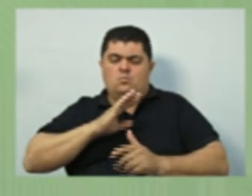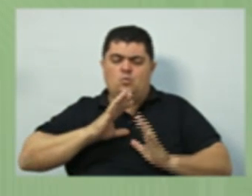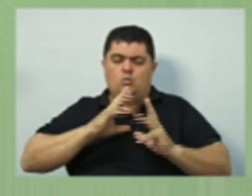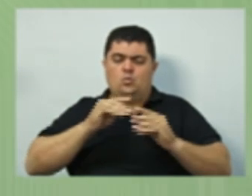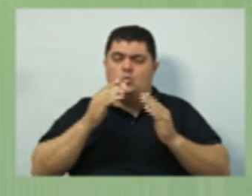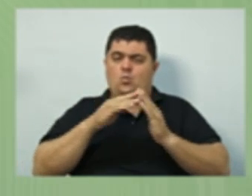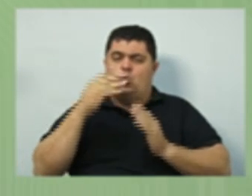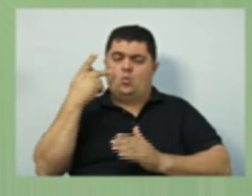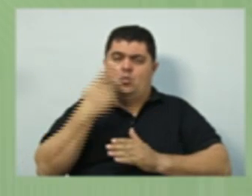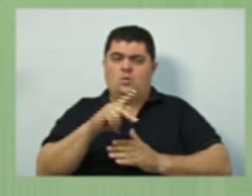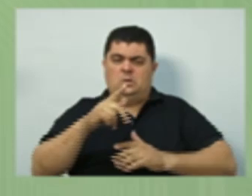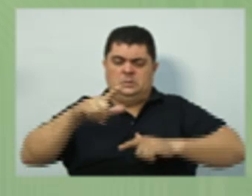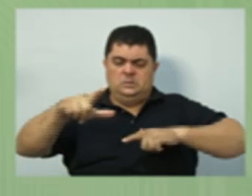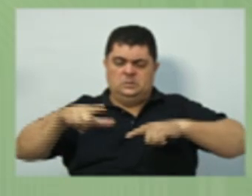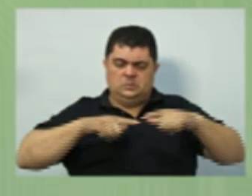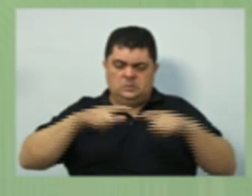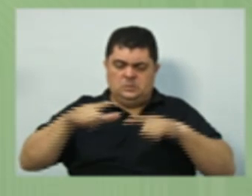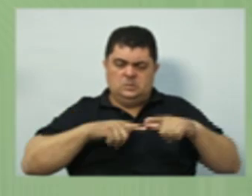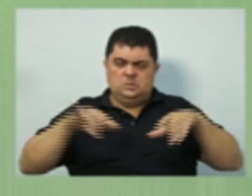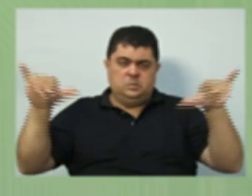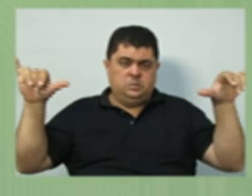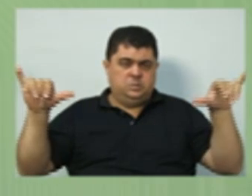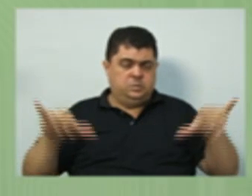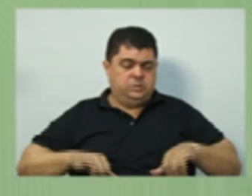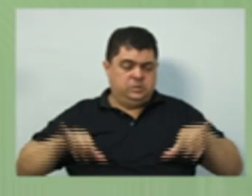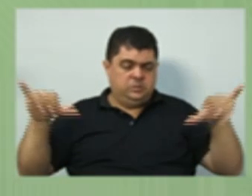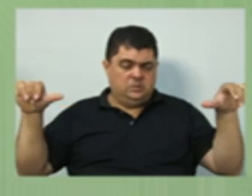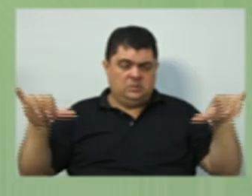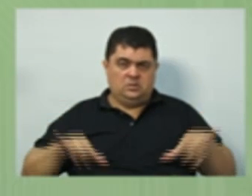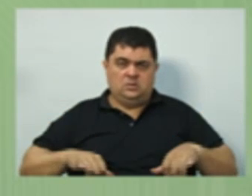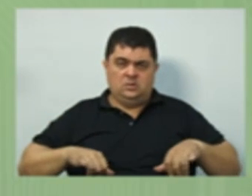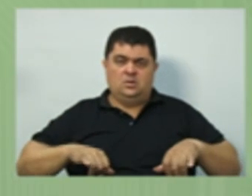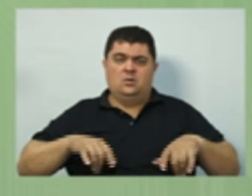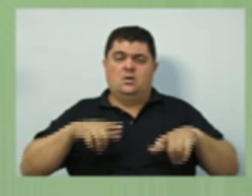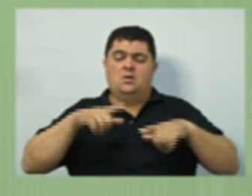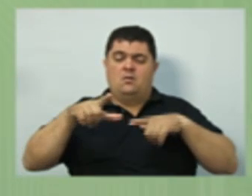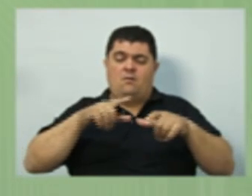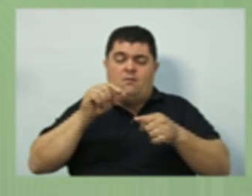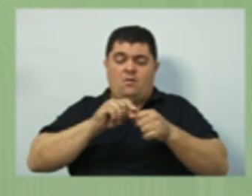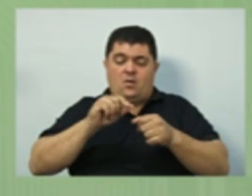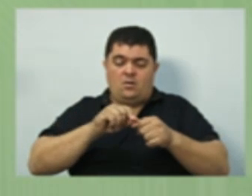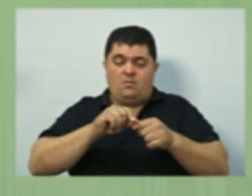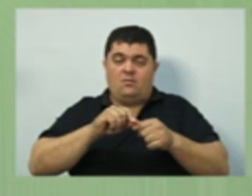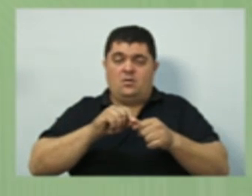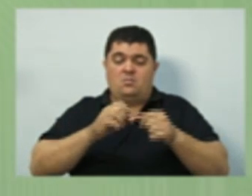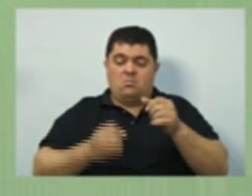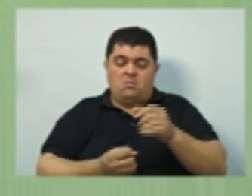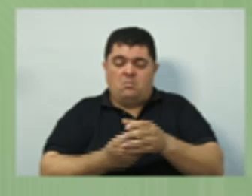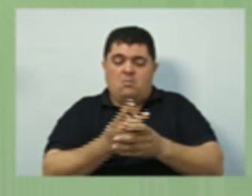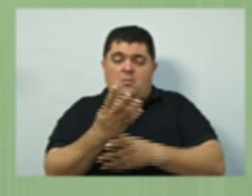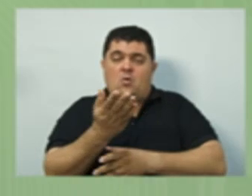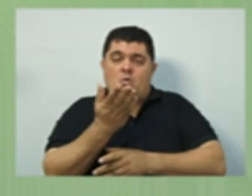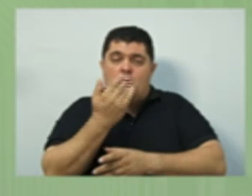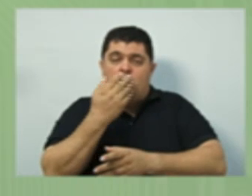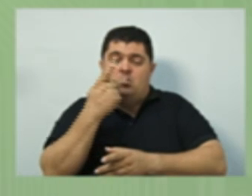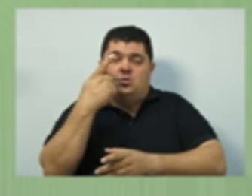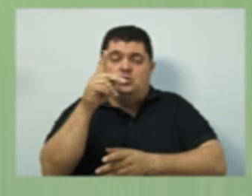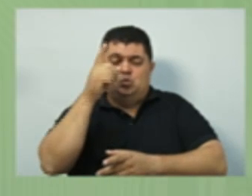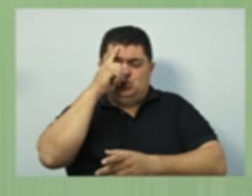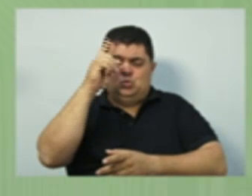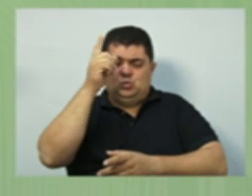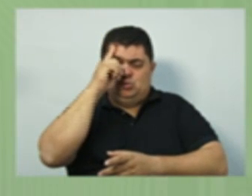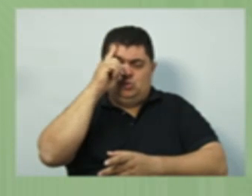Com trabalho penoso tirarás dela o alimento todos os dias de tua